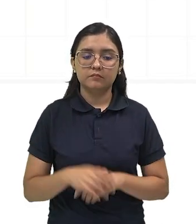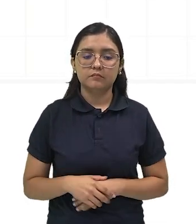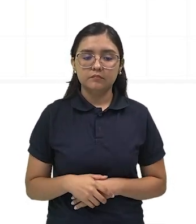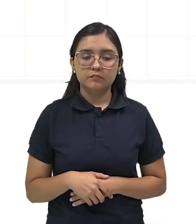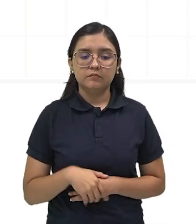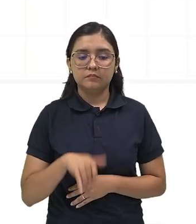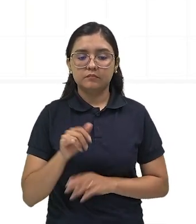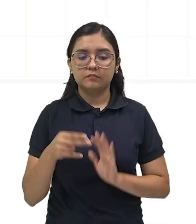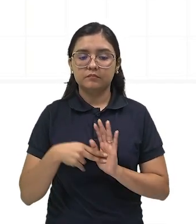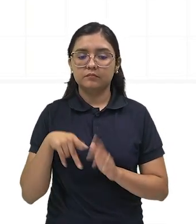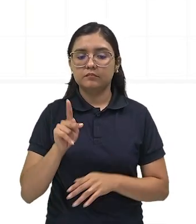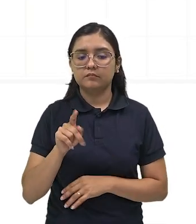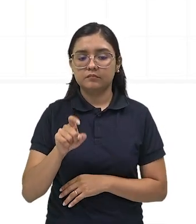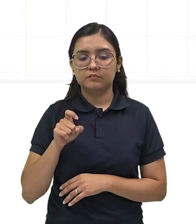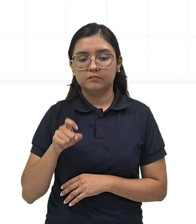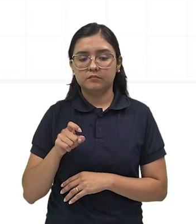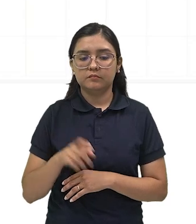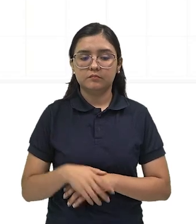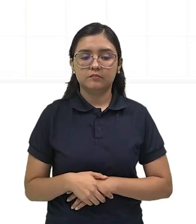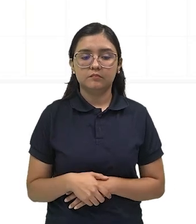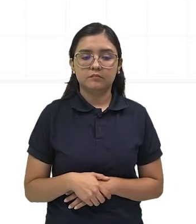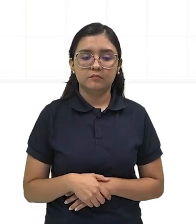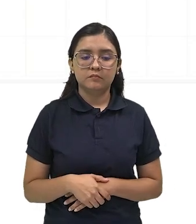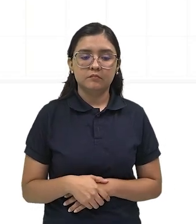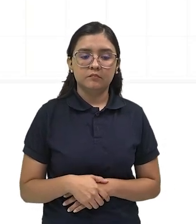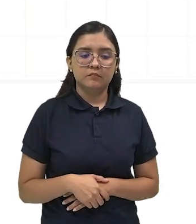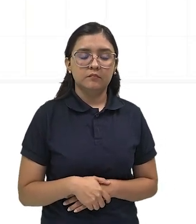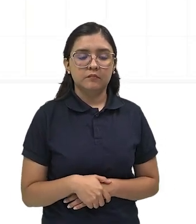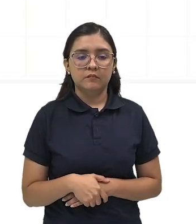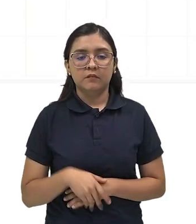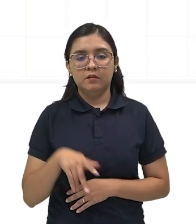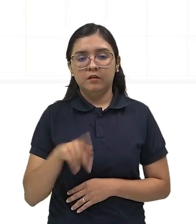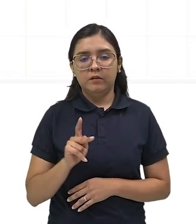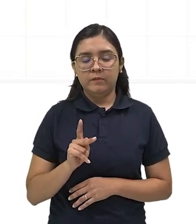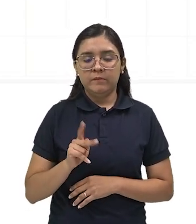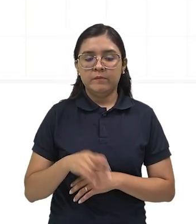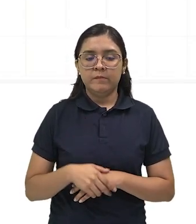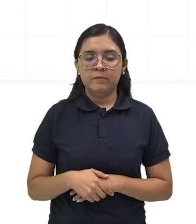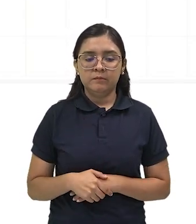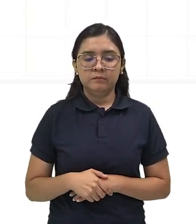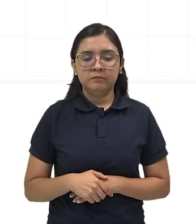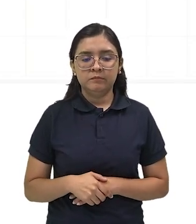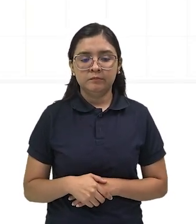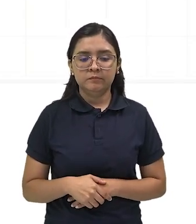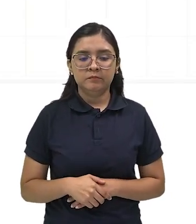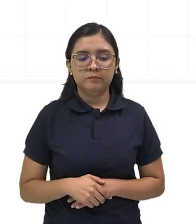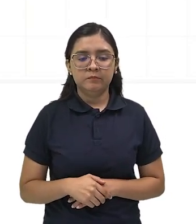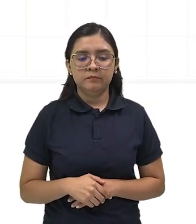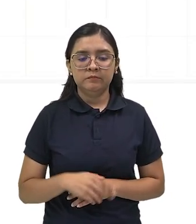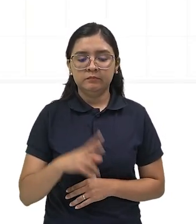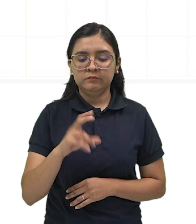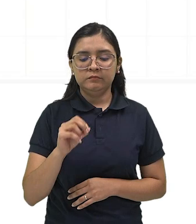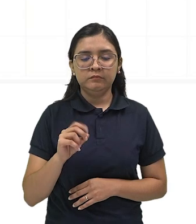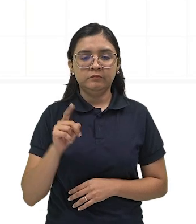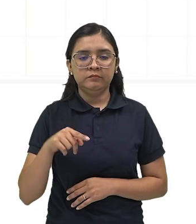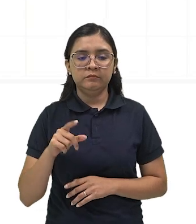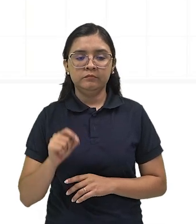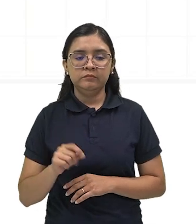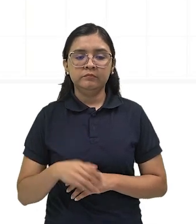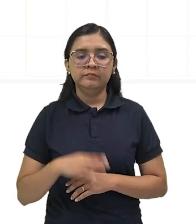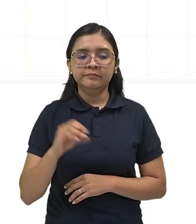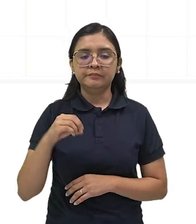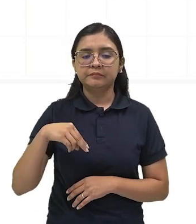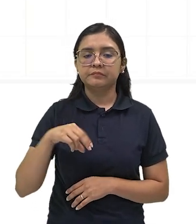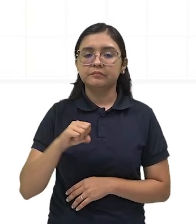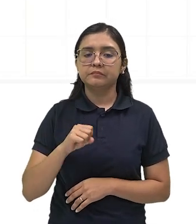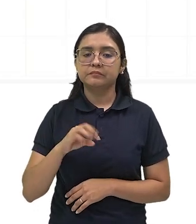K, X. Vejam que nós temos uma constante. Podemos dizer que esse 50 é constante? Sim,